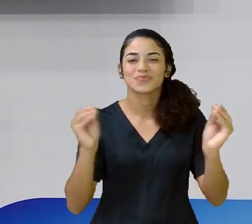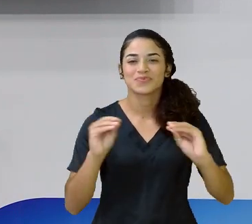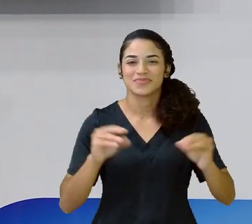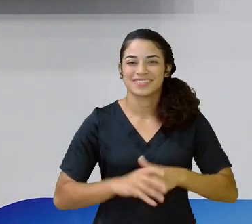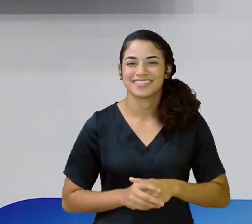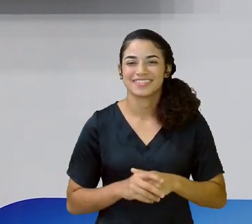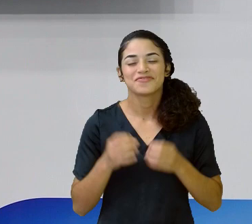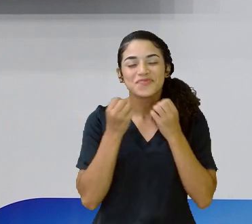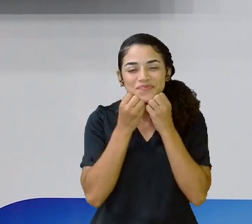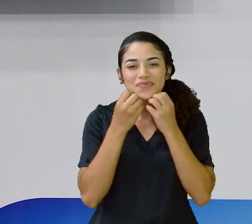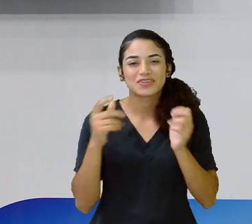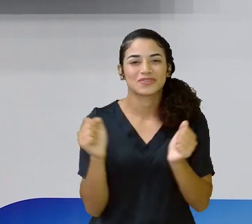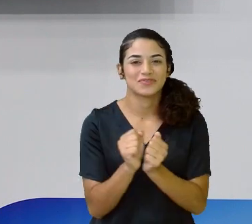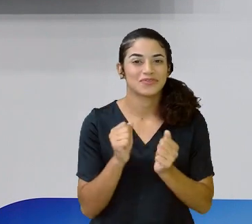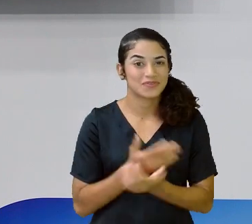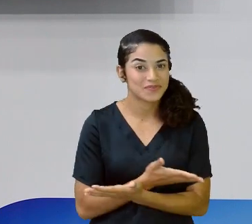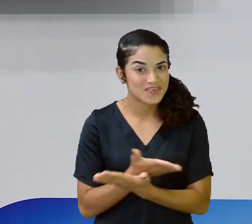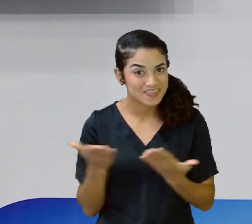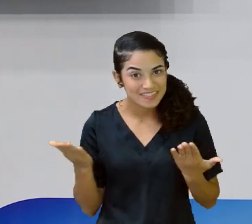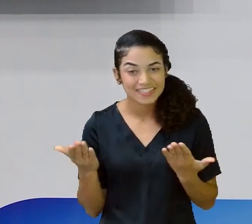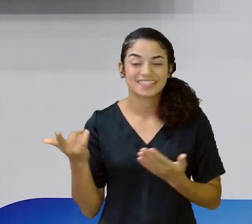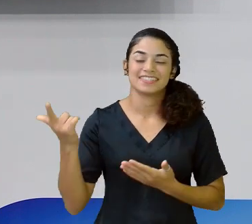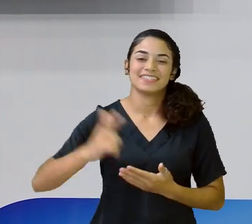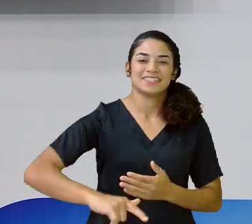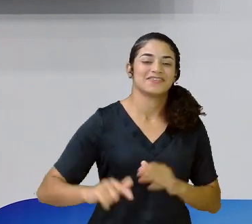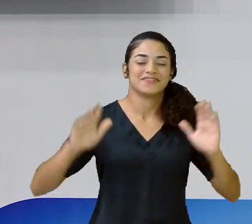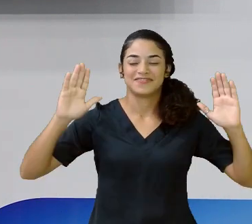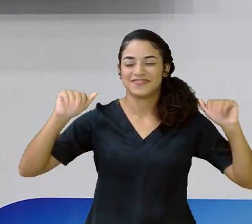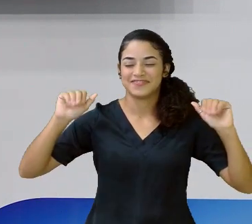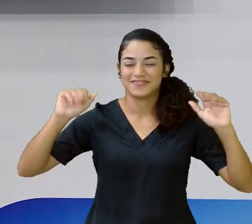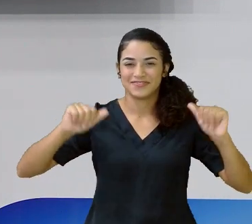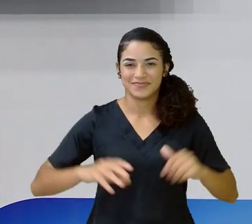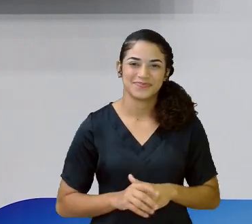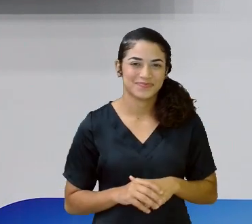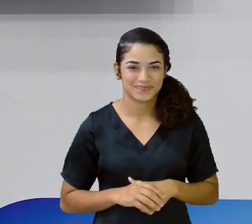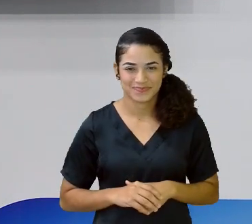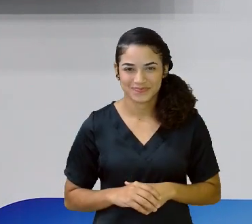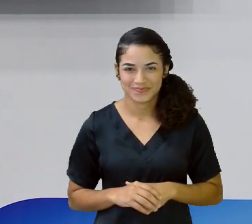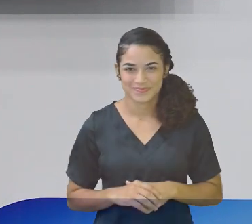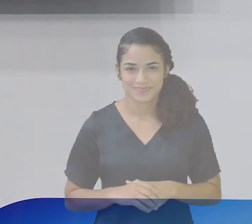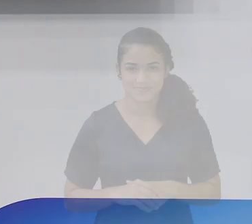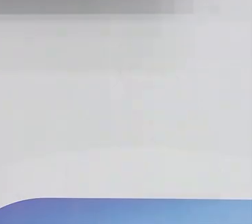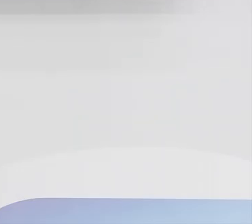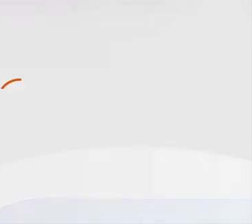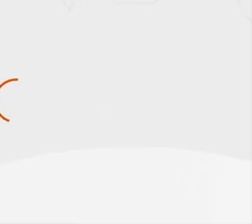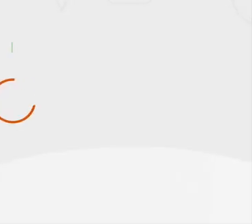para vocês. Foi ótimo estar aqui no 5º ano mais uma vez e até a próxima aula. Tchau, tchau.